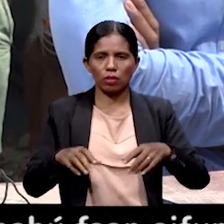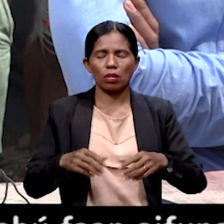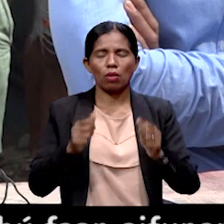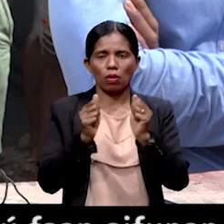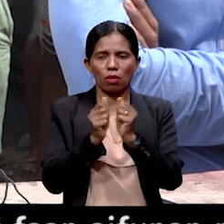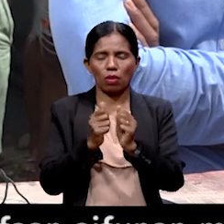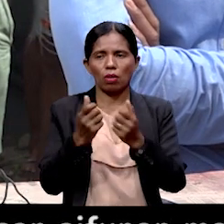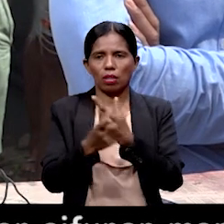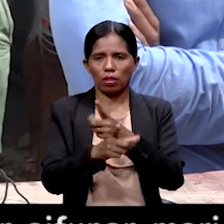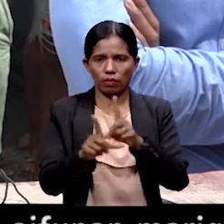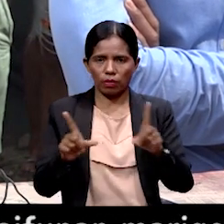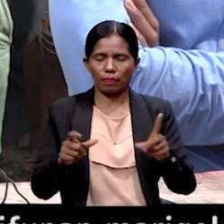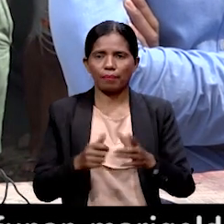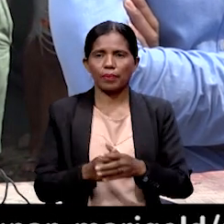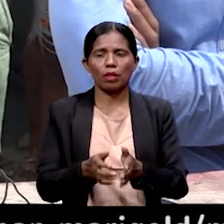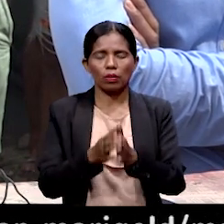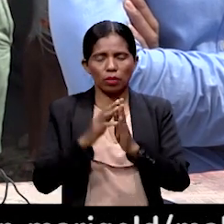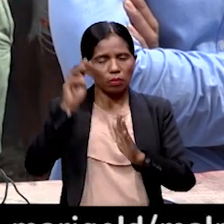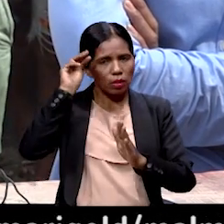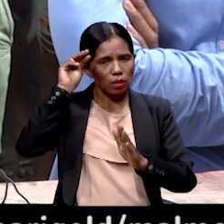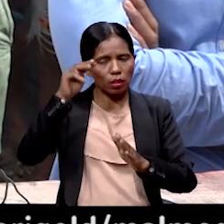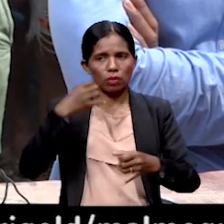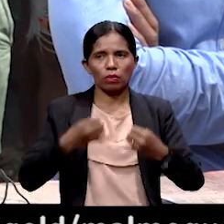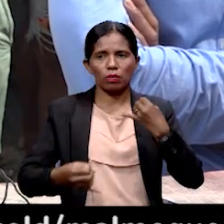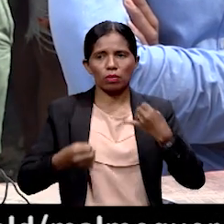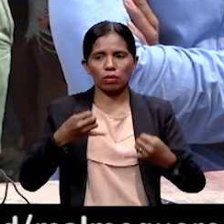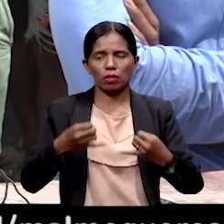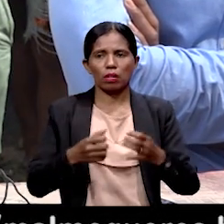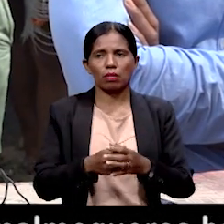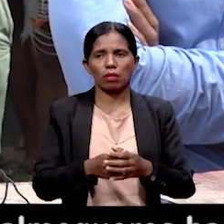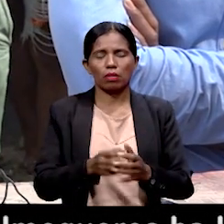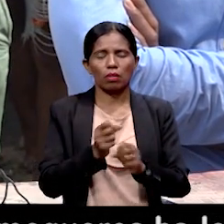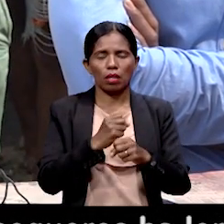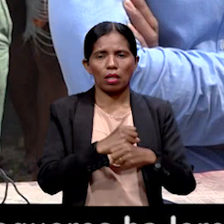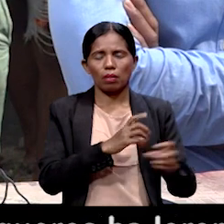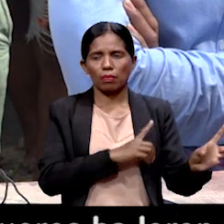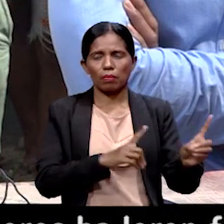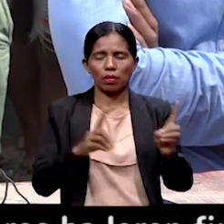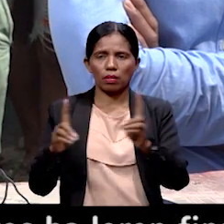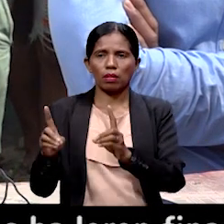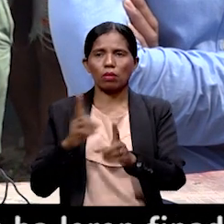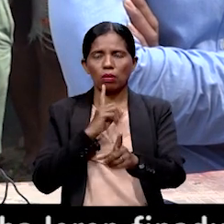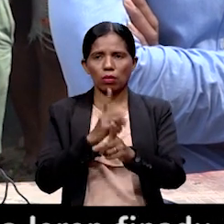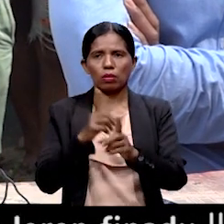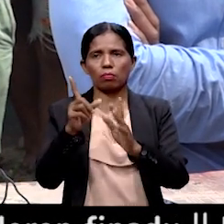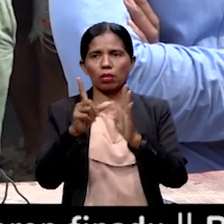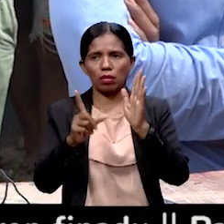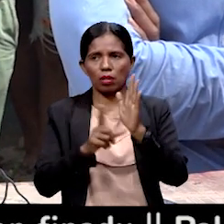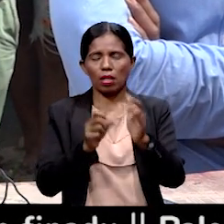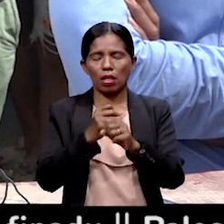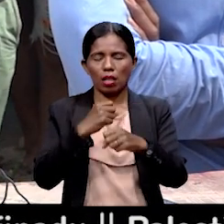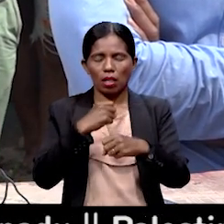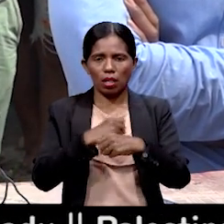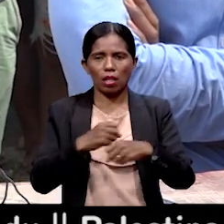libre husuba ministério de justiça atu halo implementação do los balei hirak nebe produz husi